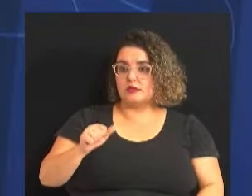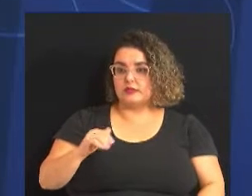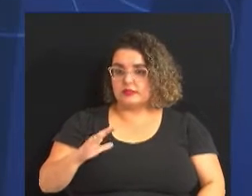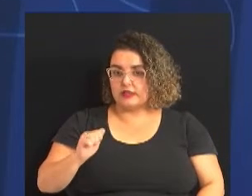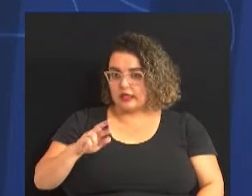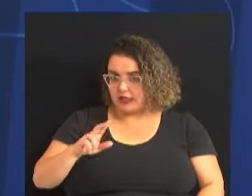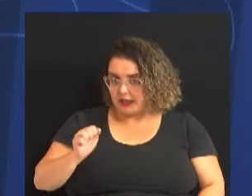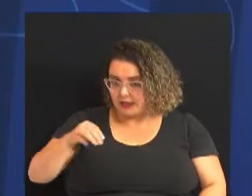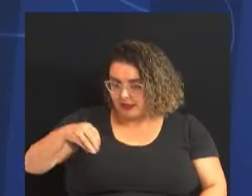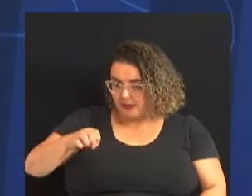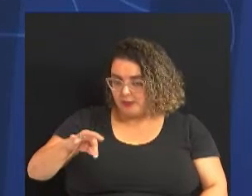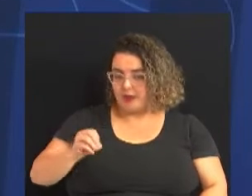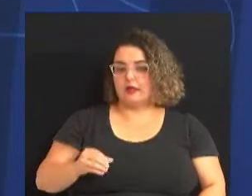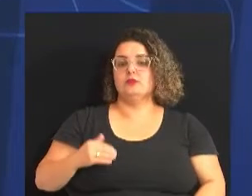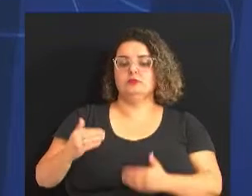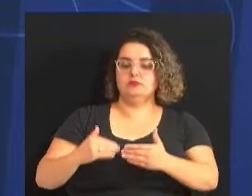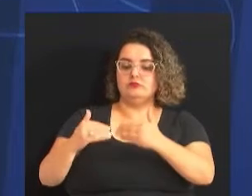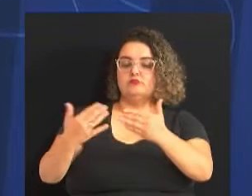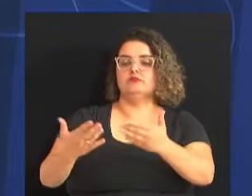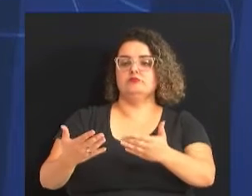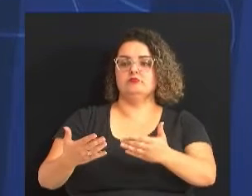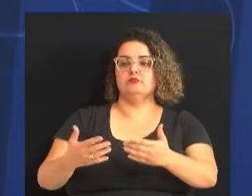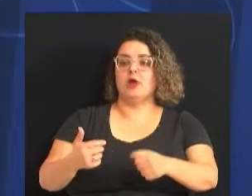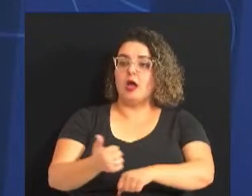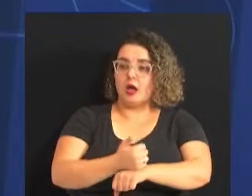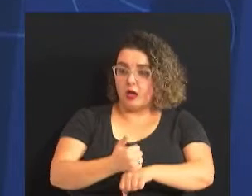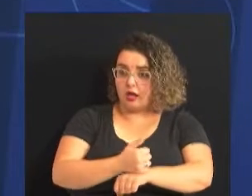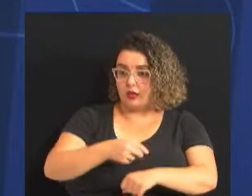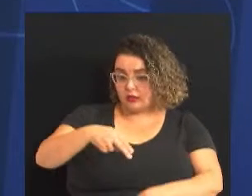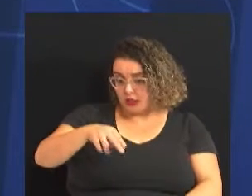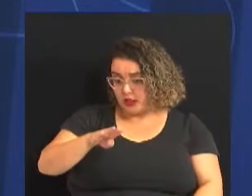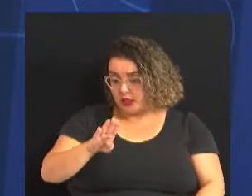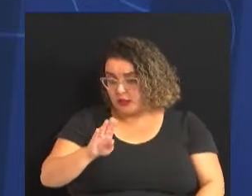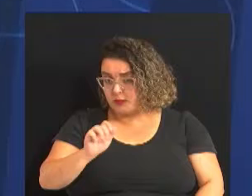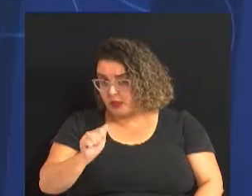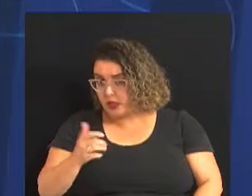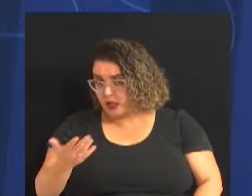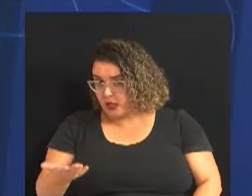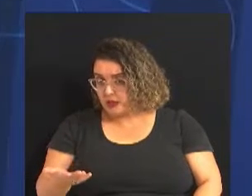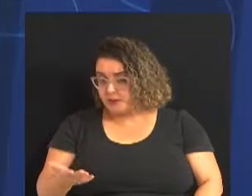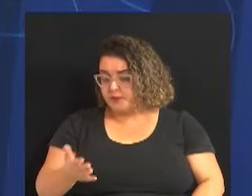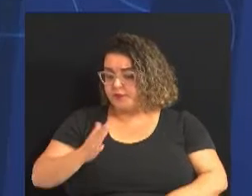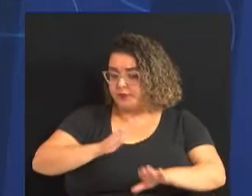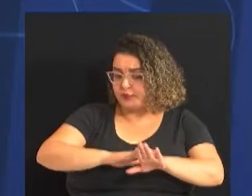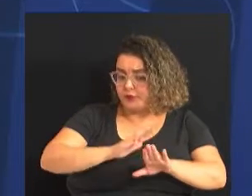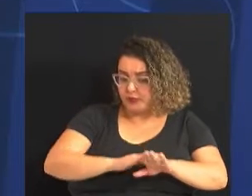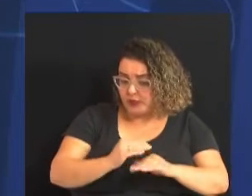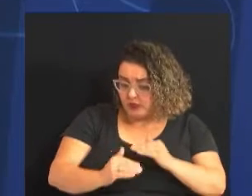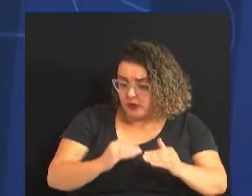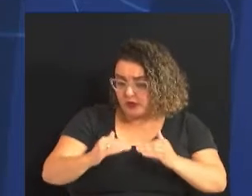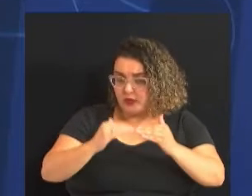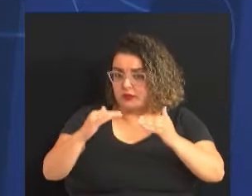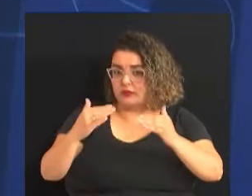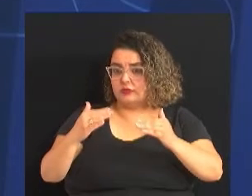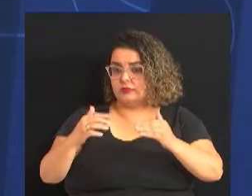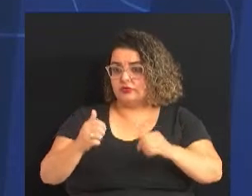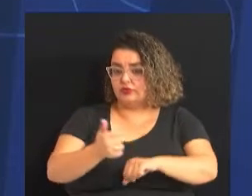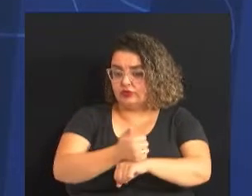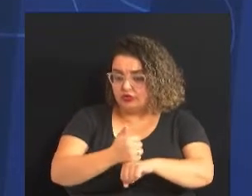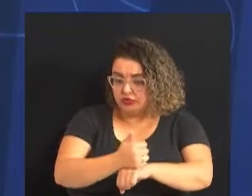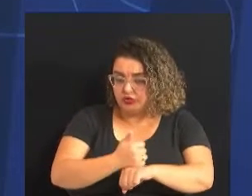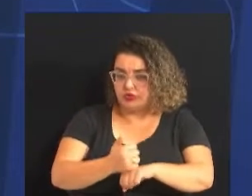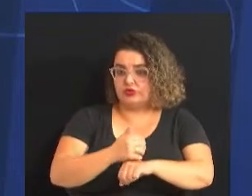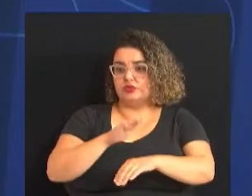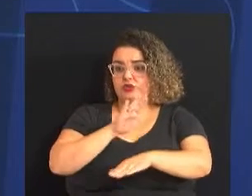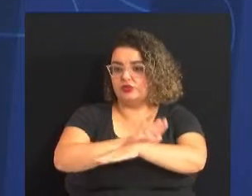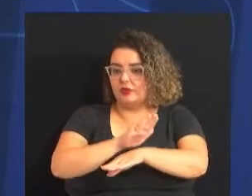está desenvolvendo então muito bem a carreira dele na NBA. Nesta função de desenvolvimento de atletas, de